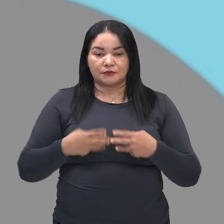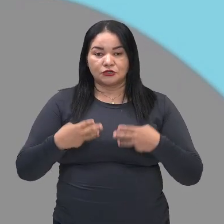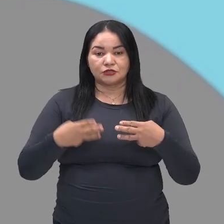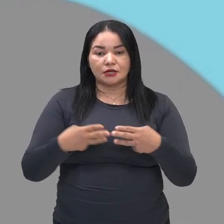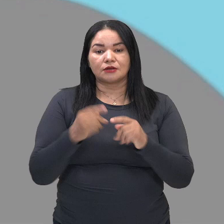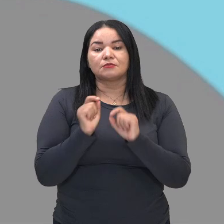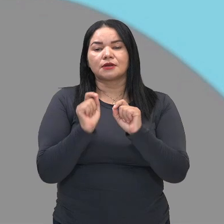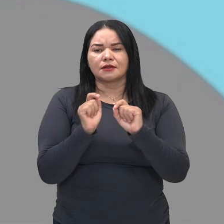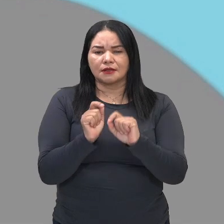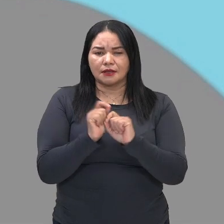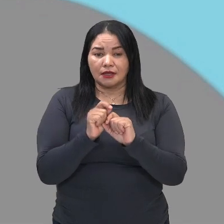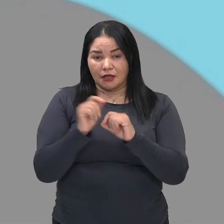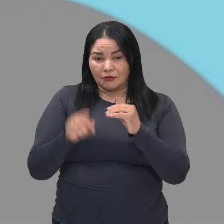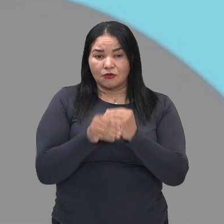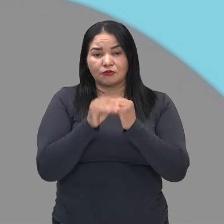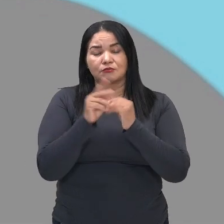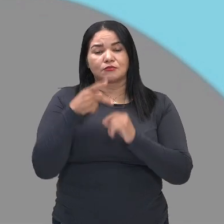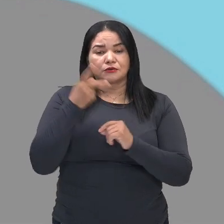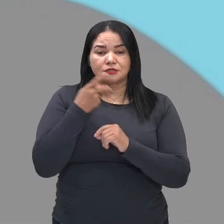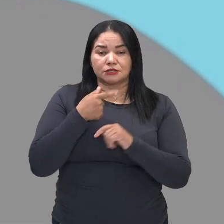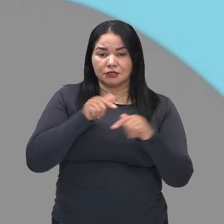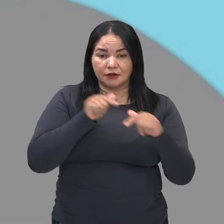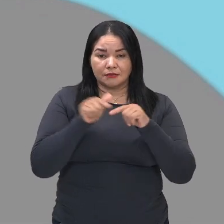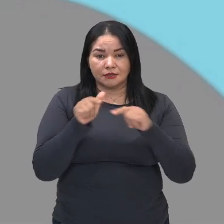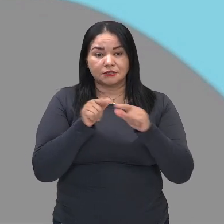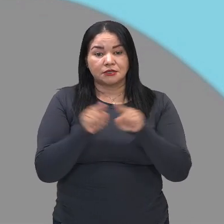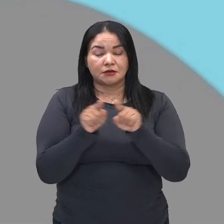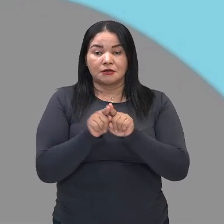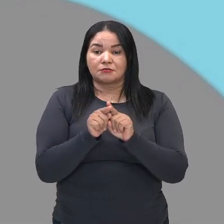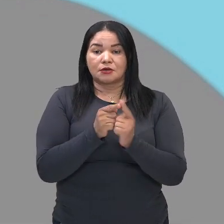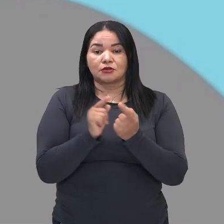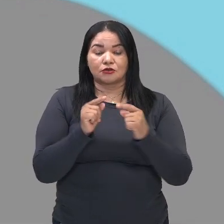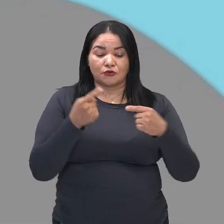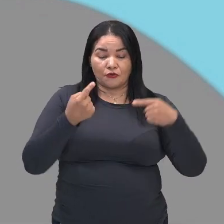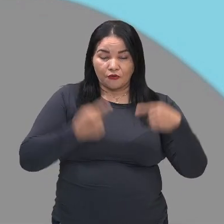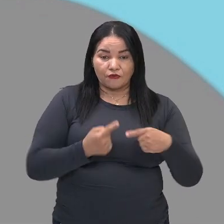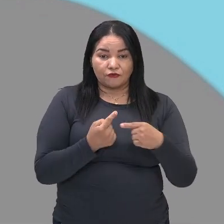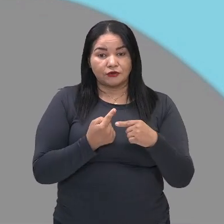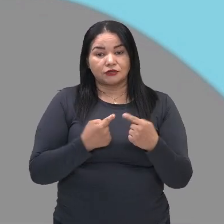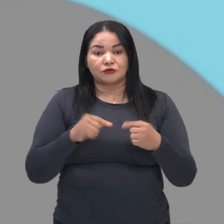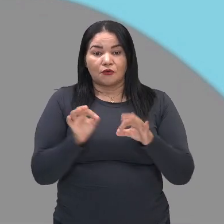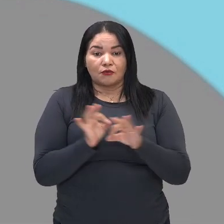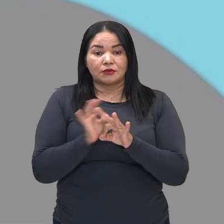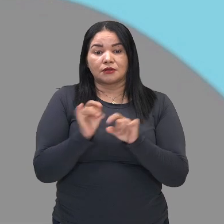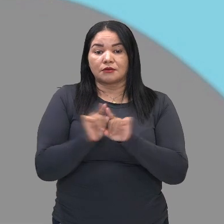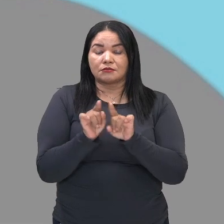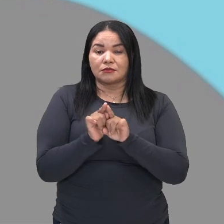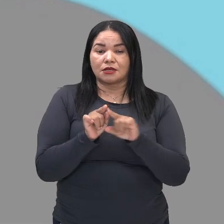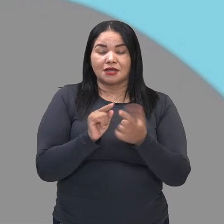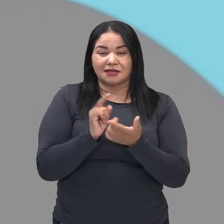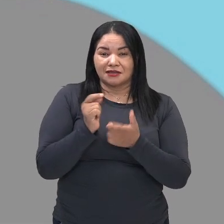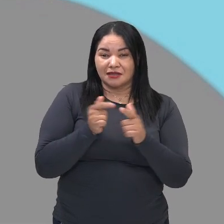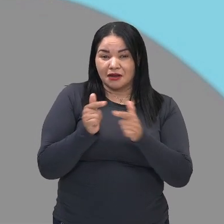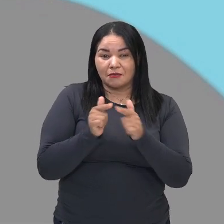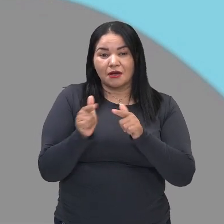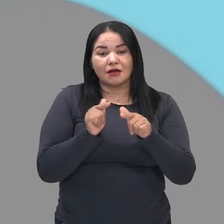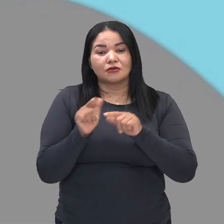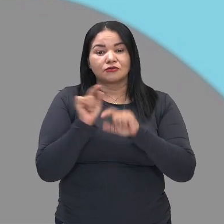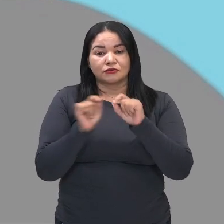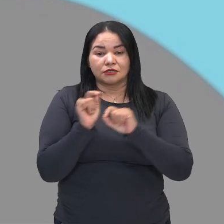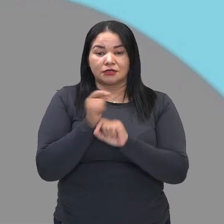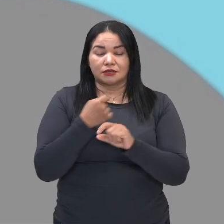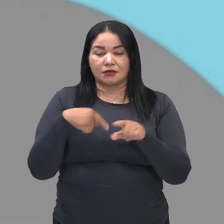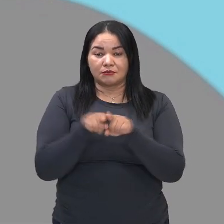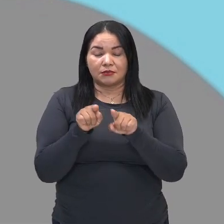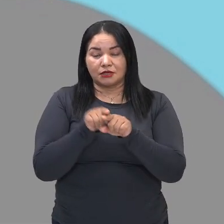serviu para implementar políticas trabalhistas, mediar conflitos entre capital e trabalho e integrar o Estado